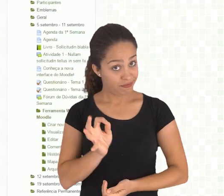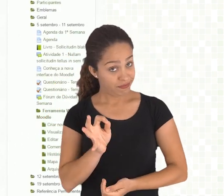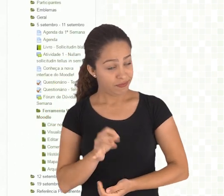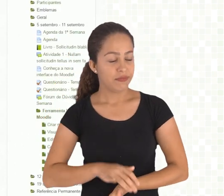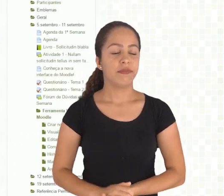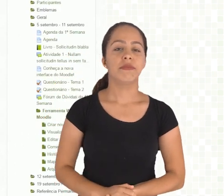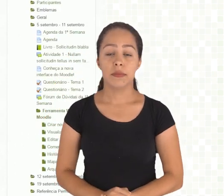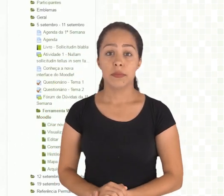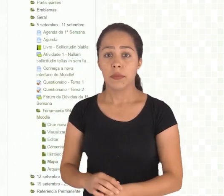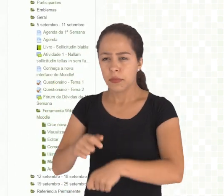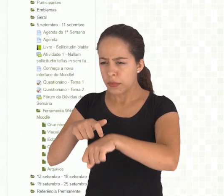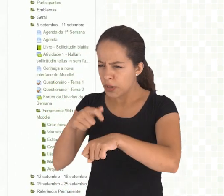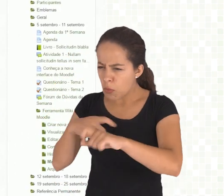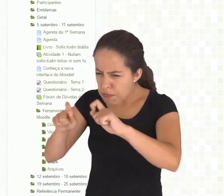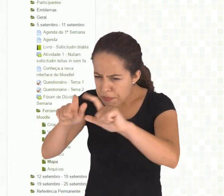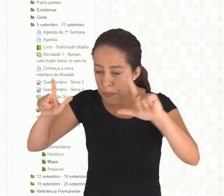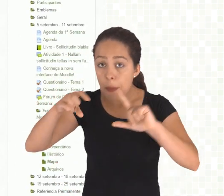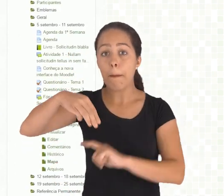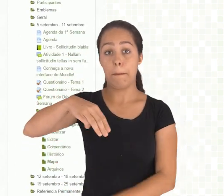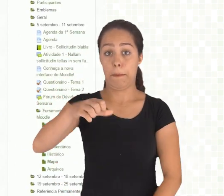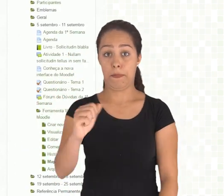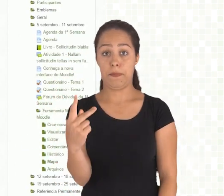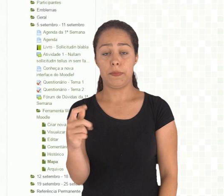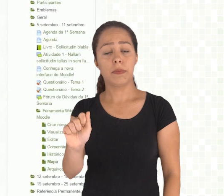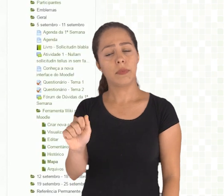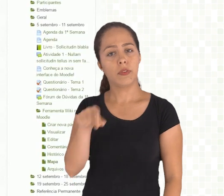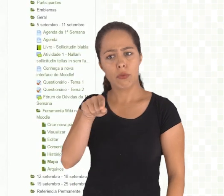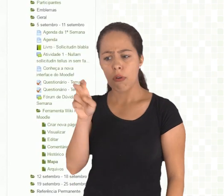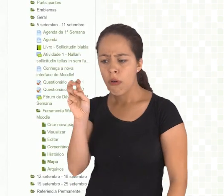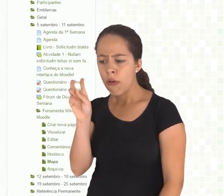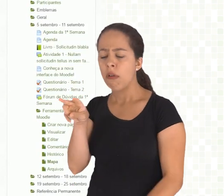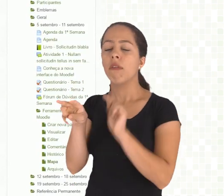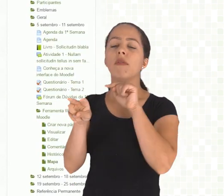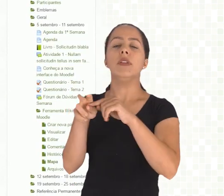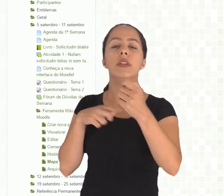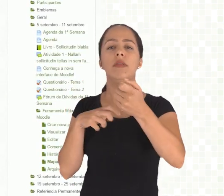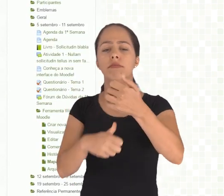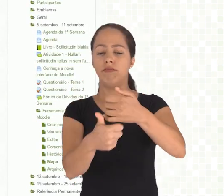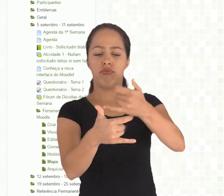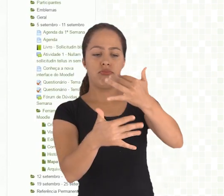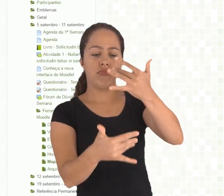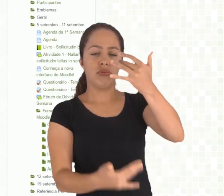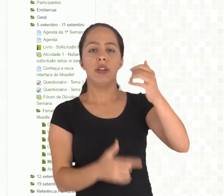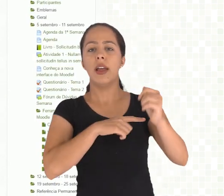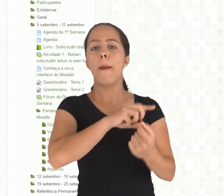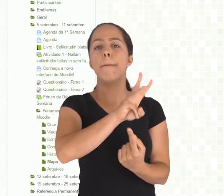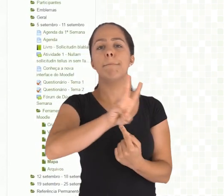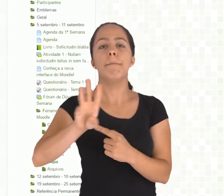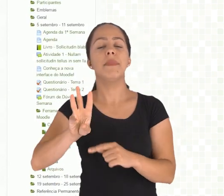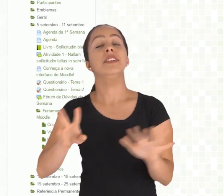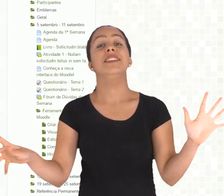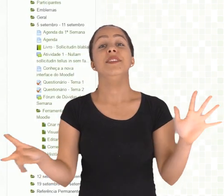página correto ao entrar aqui em mapa você consegue ver a